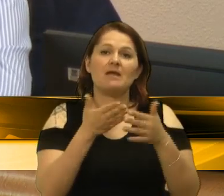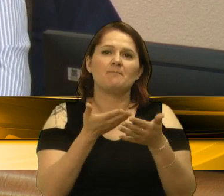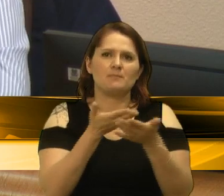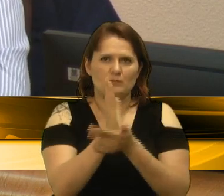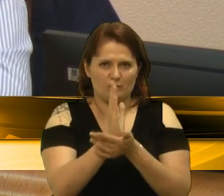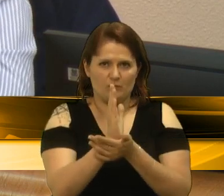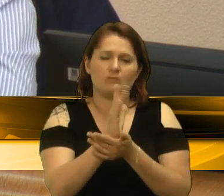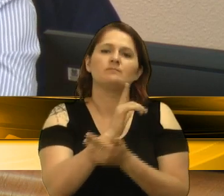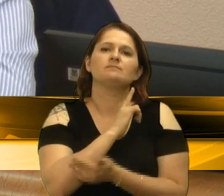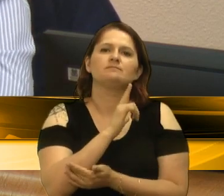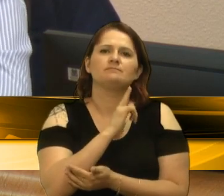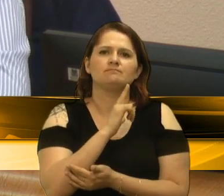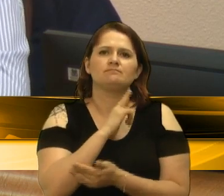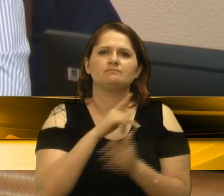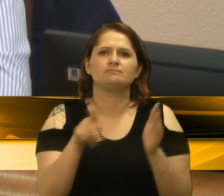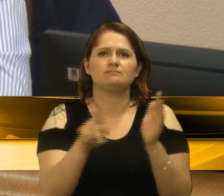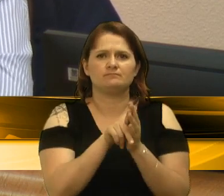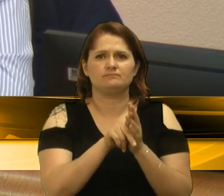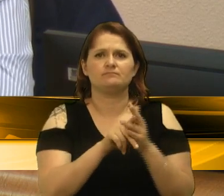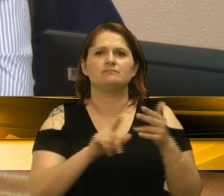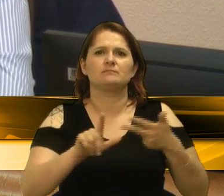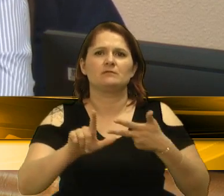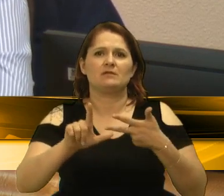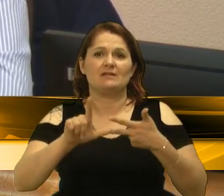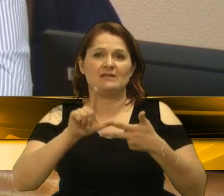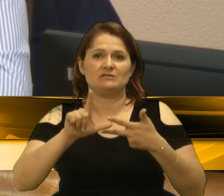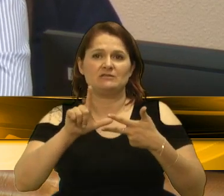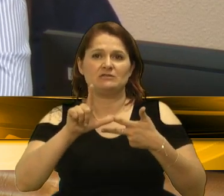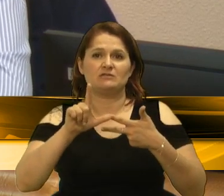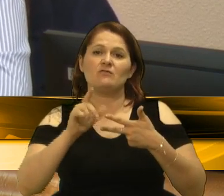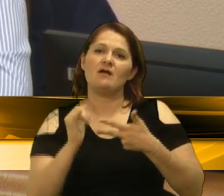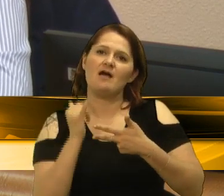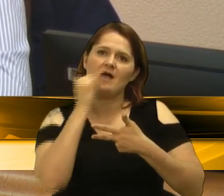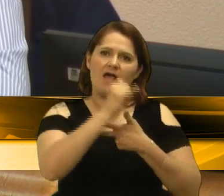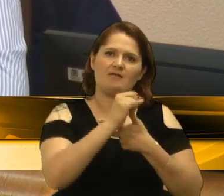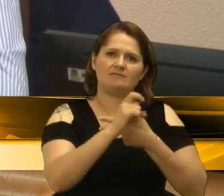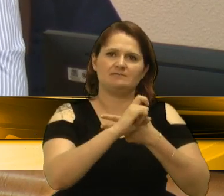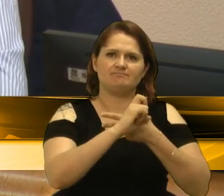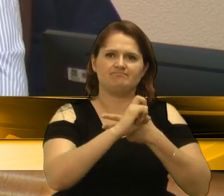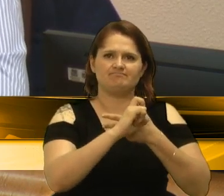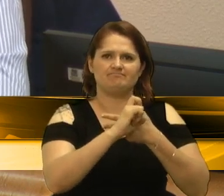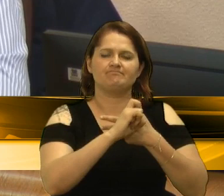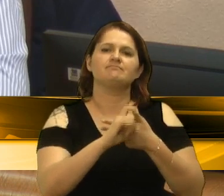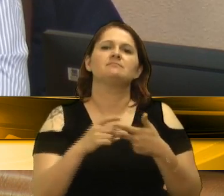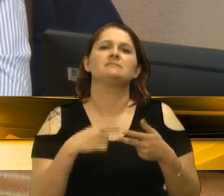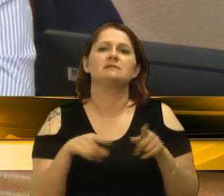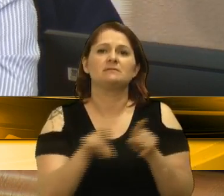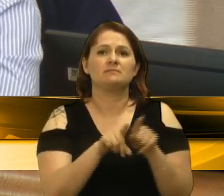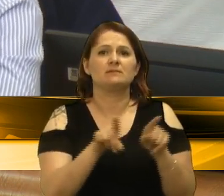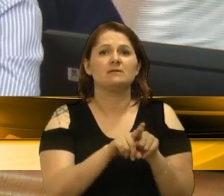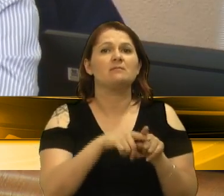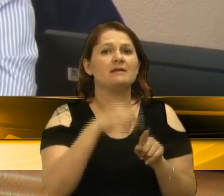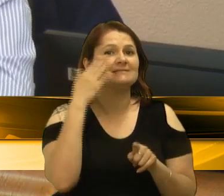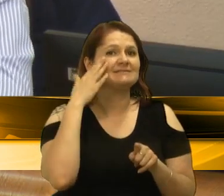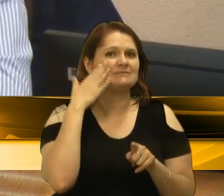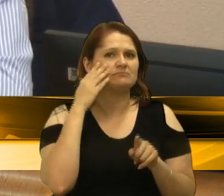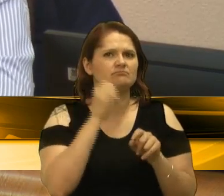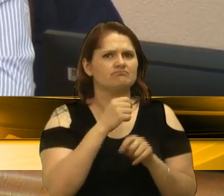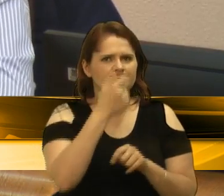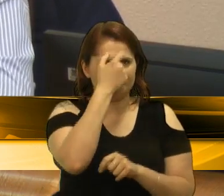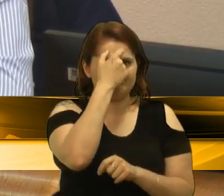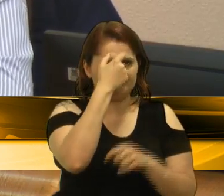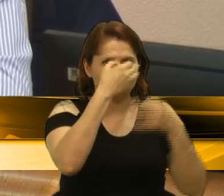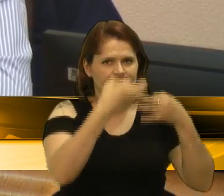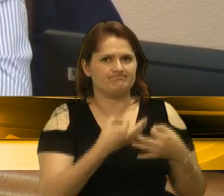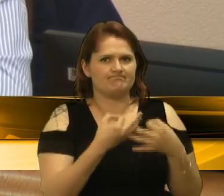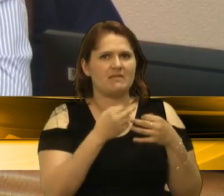a publicação do decreto legislativo e notificará ao Poder Executivo de seu teor para fins de sustação imediata de seus efeitos. Parágrafo 6º.